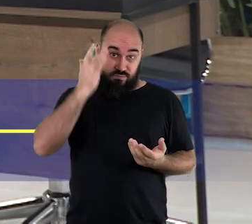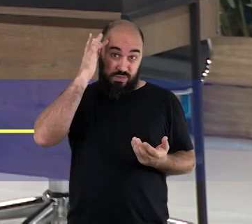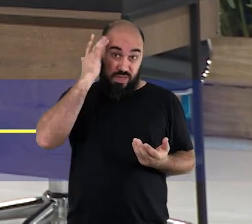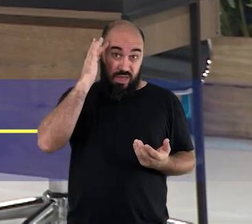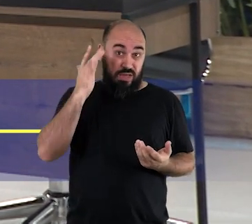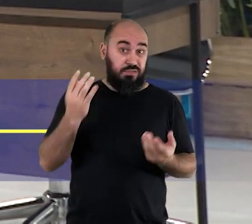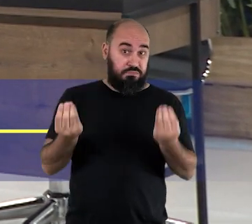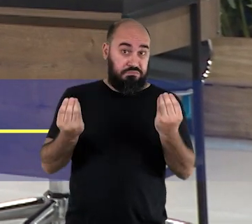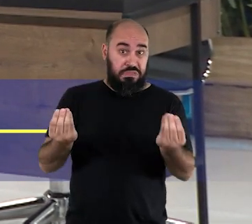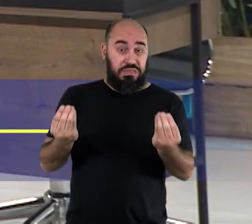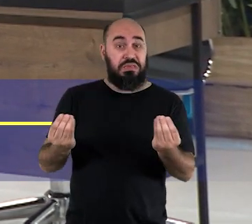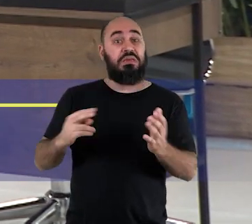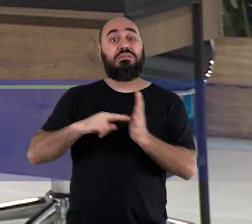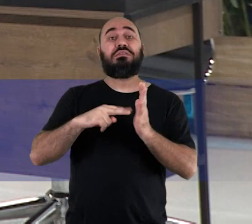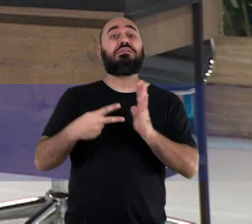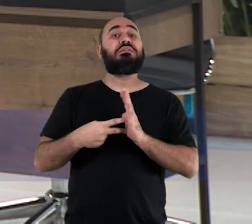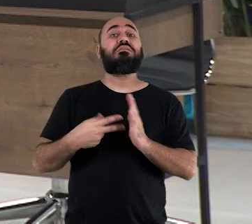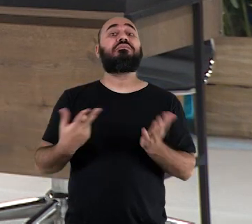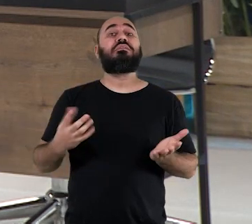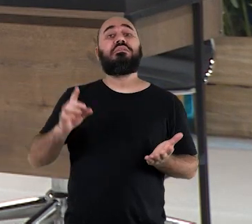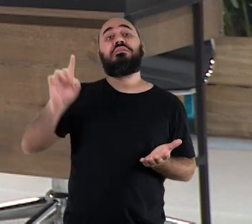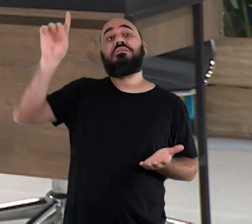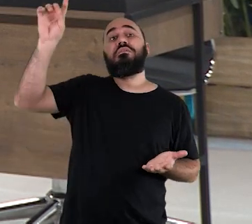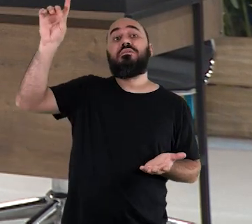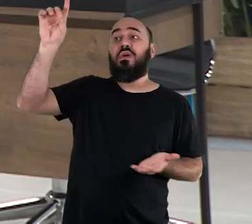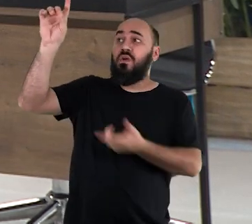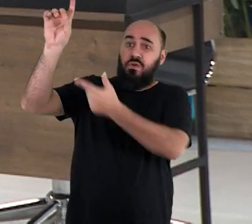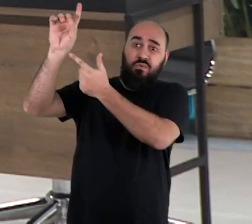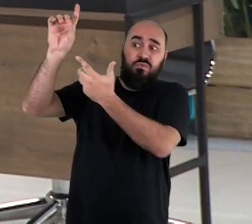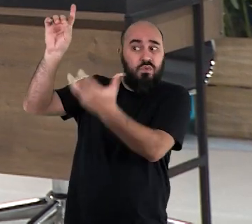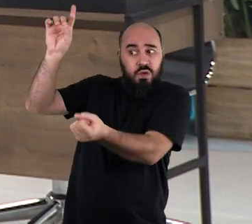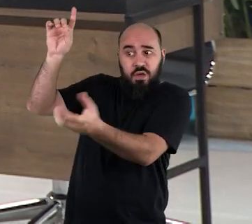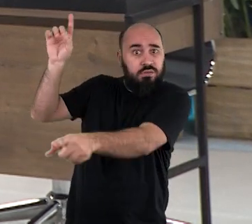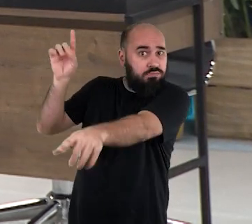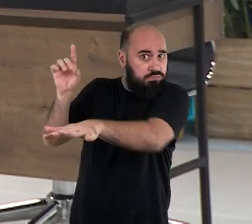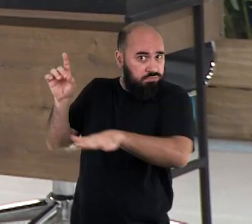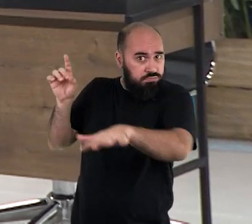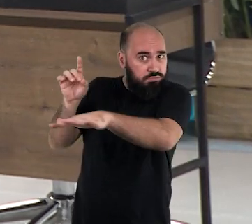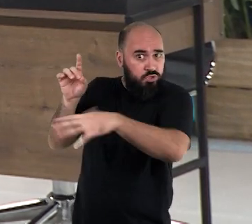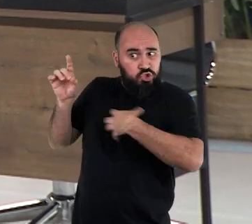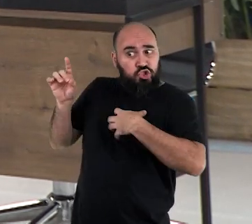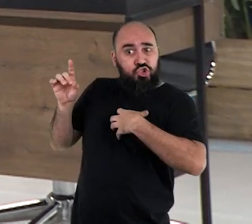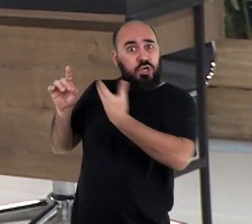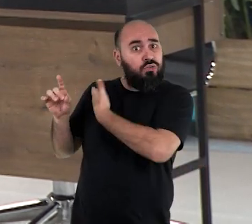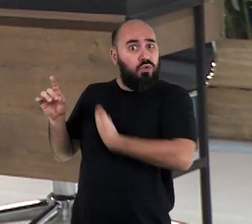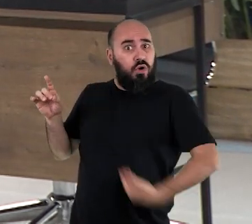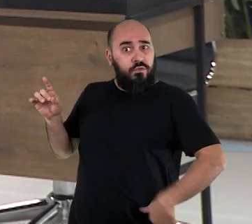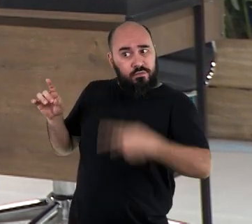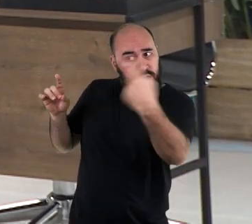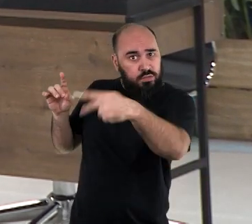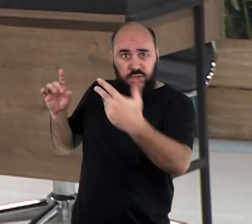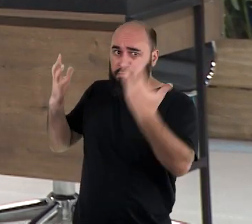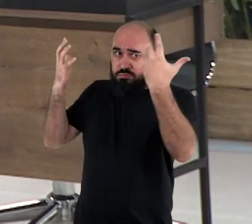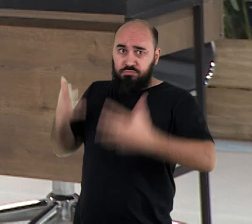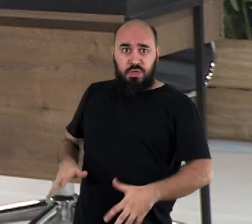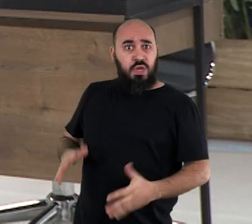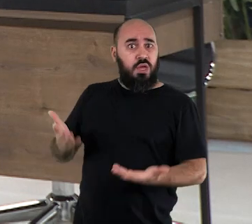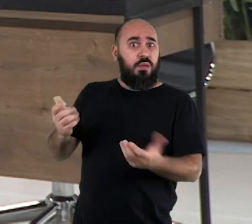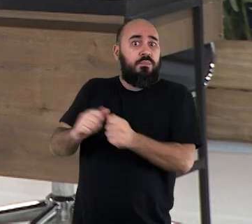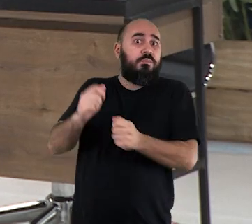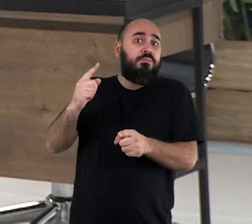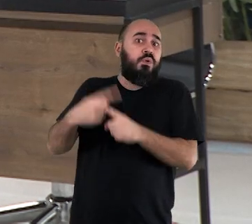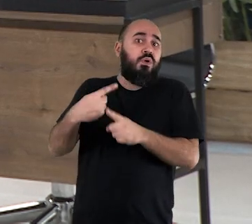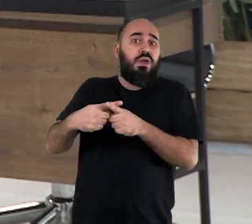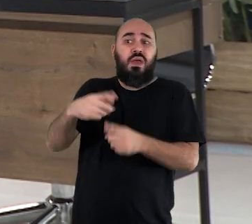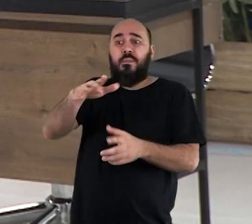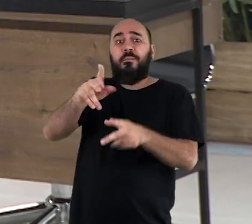pela maneira como o povo de Israel estava sendo liderado pelo seu rei e, é claro, pela apostasia que